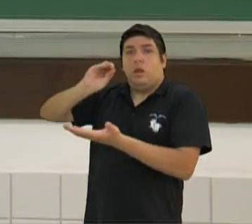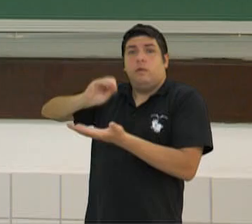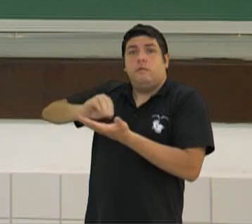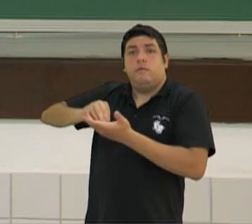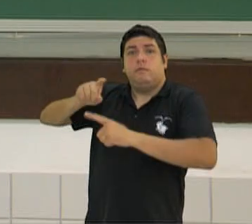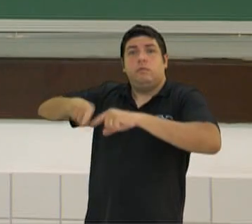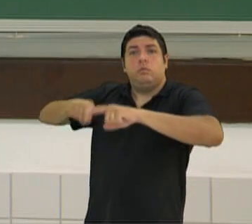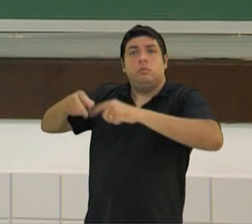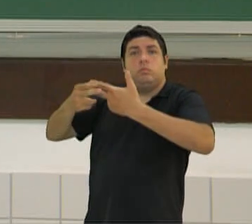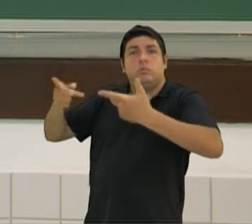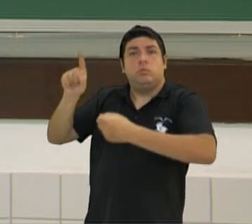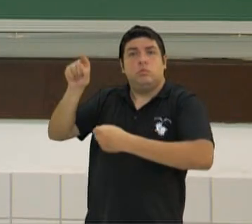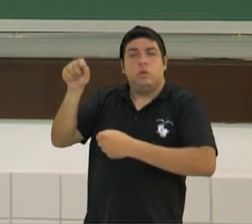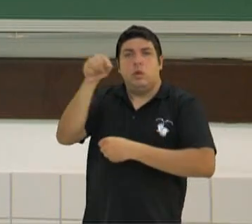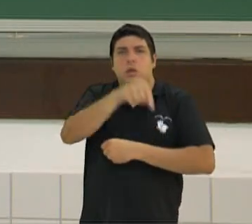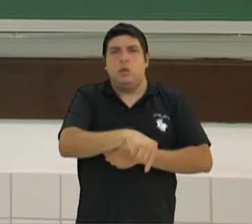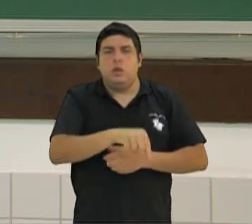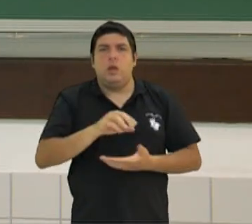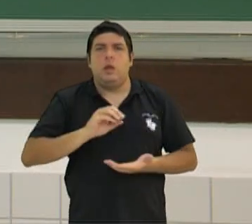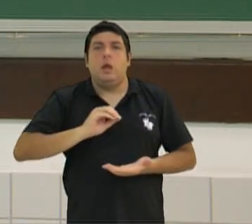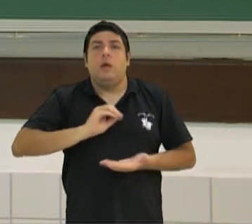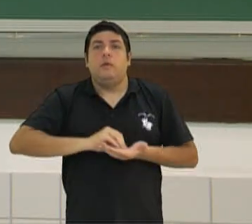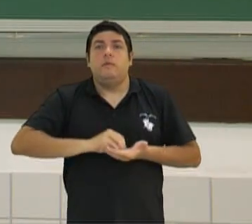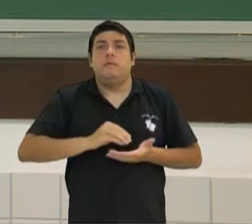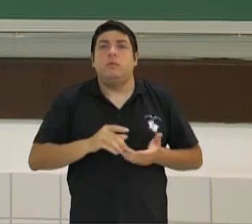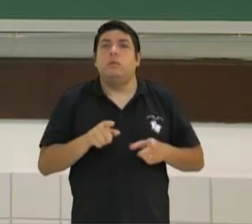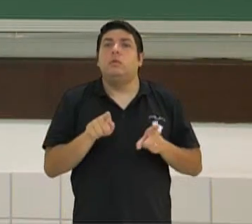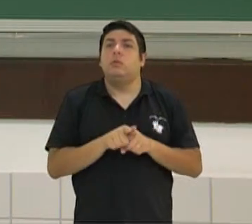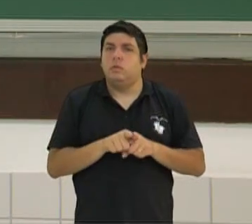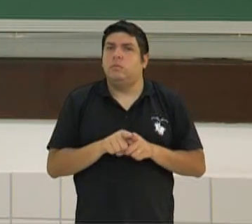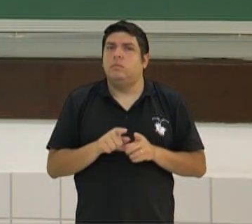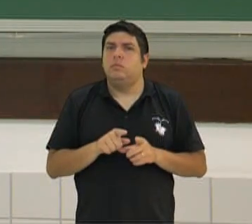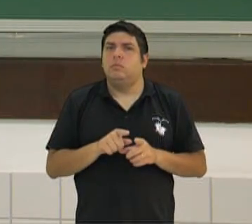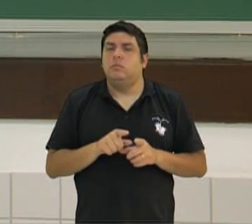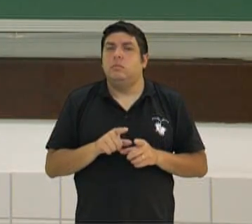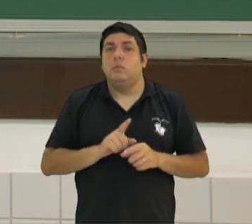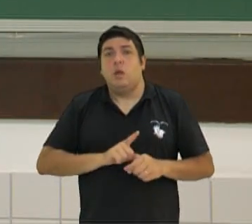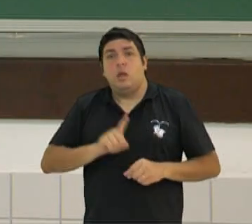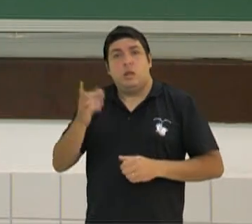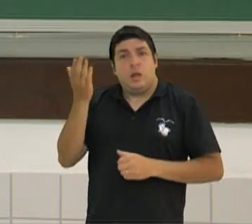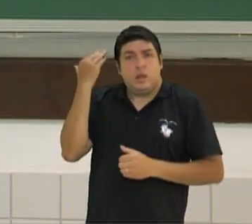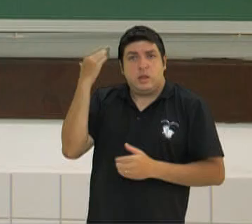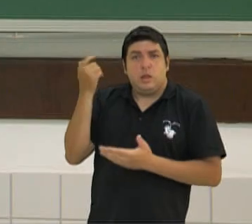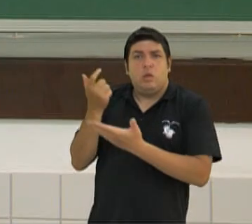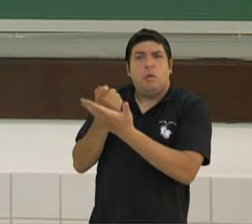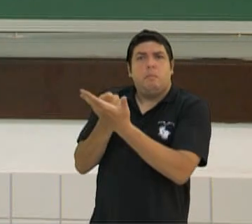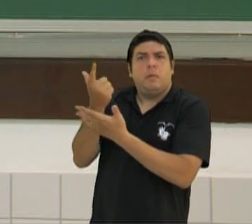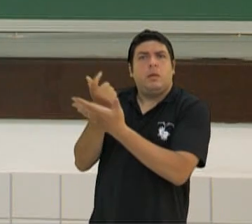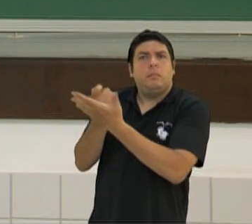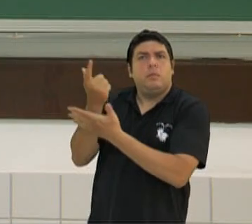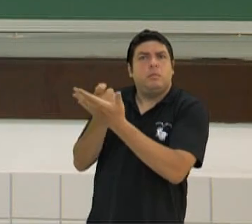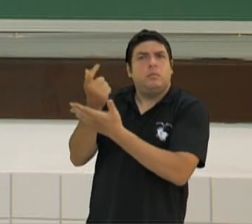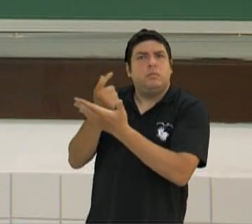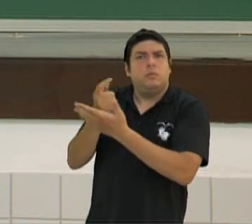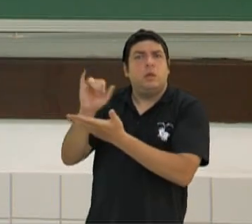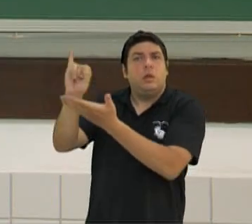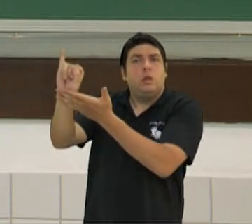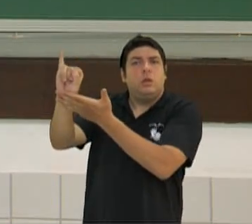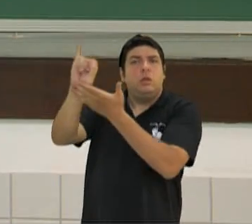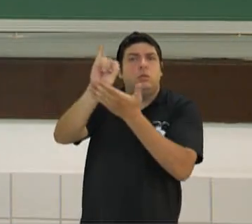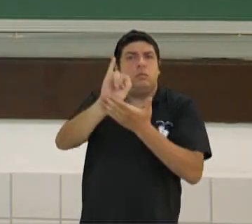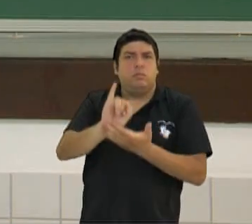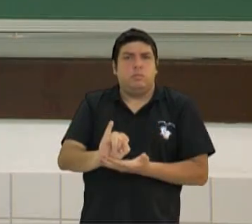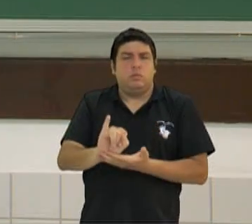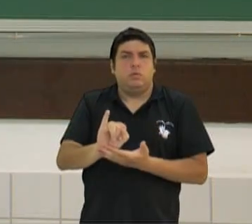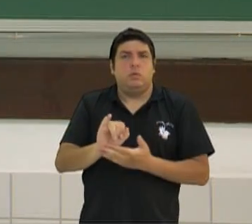produtos industrializados no Brasil, que até esse momento era tudo trazido de outros países, era tudo importado. Mas,